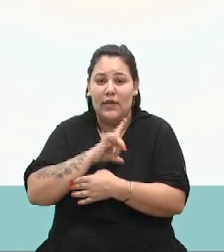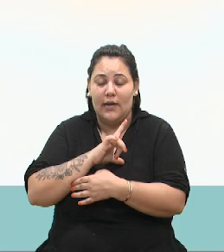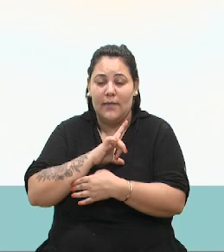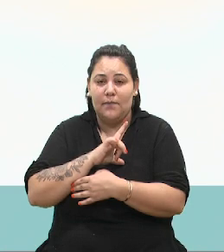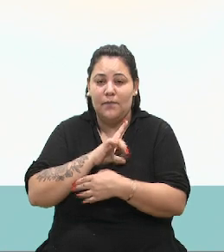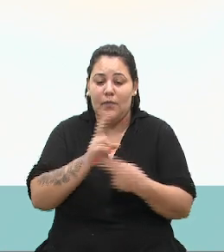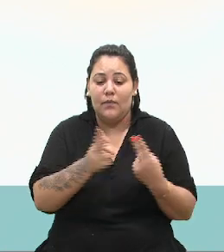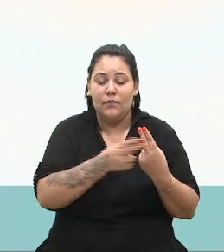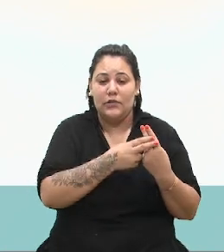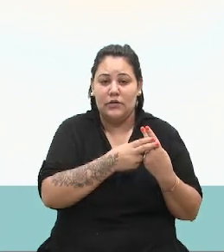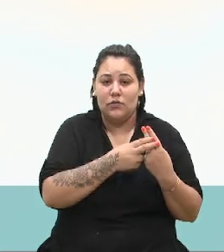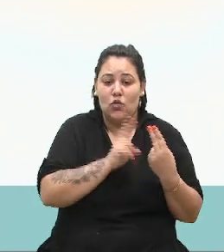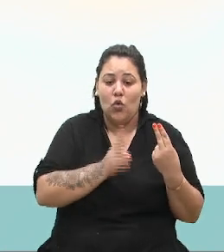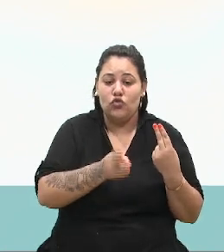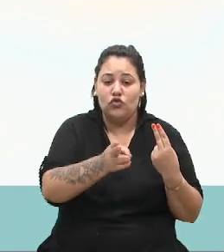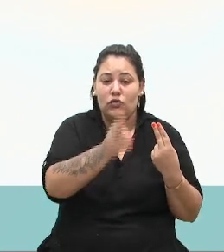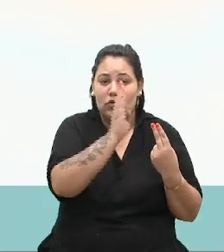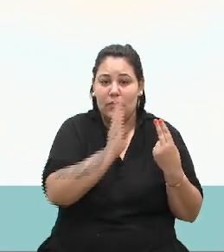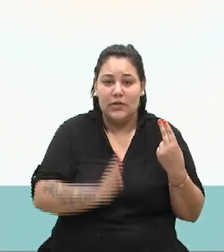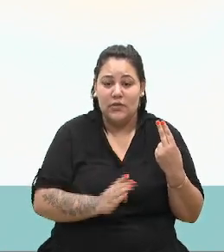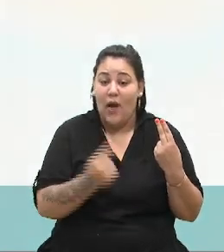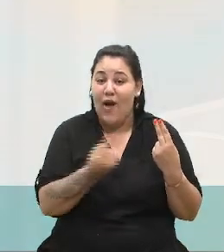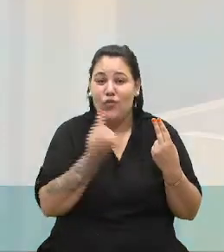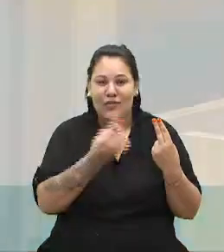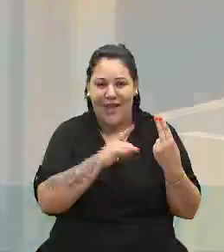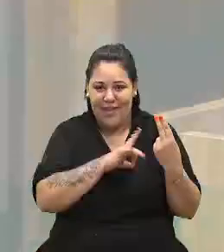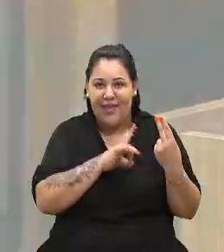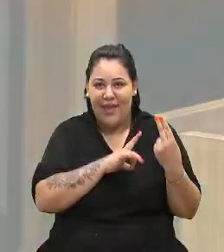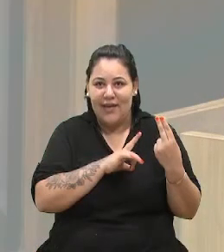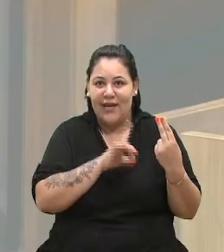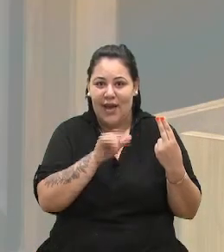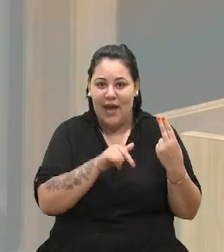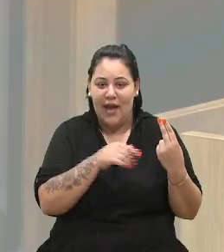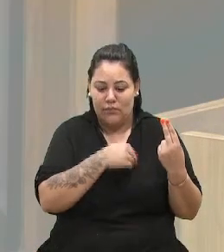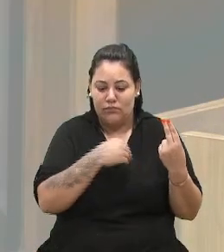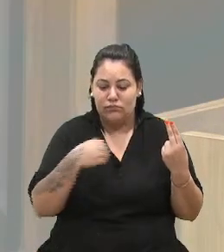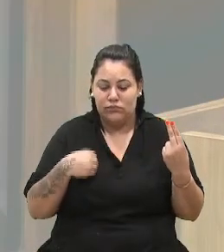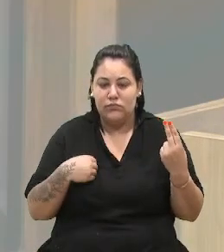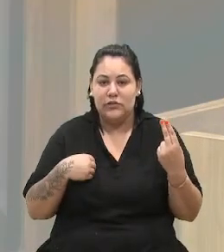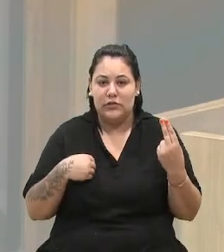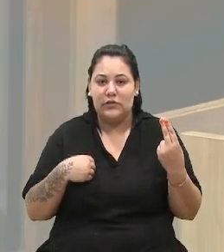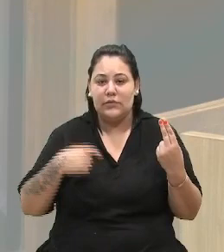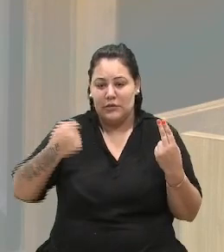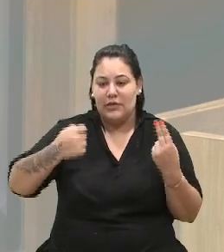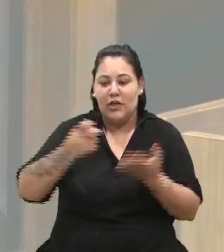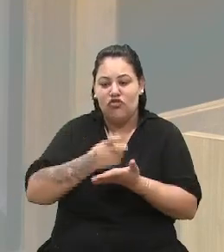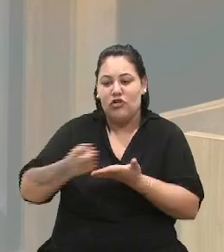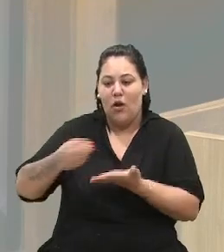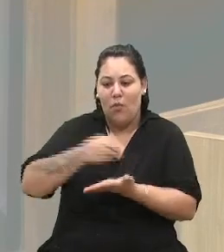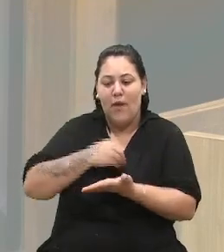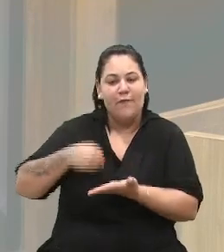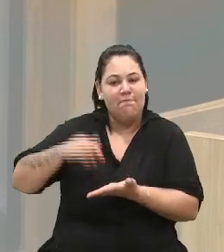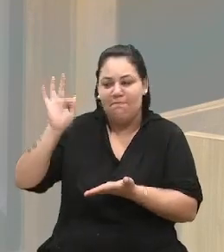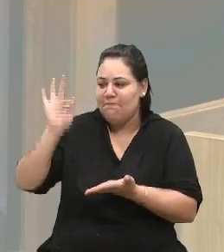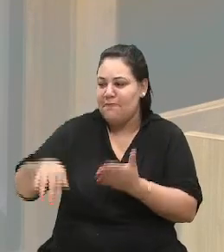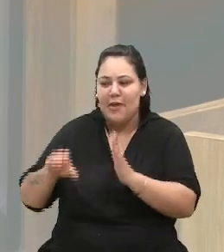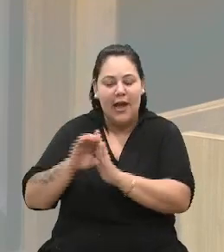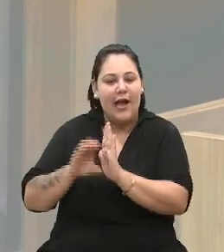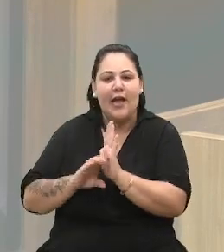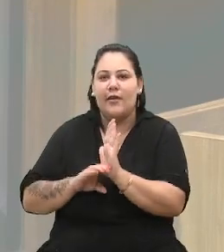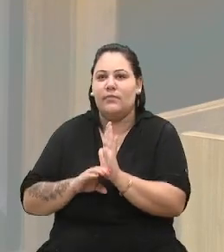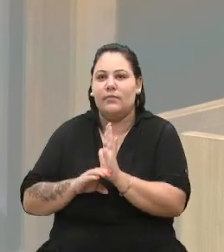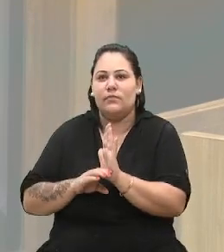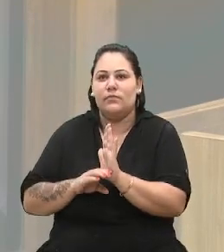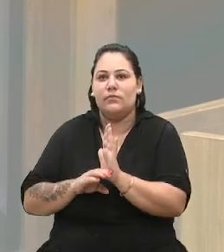o Conselho leva isso nos casos que se faz necessário. Muitas vezes não tornamos pública